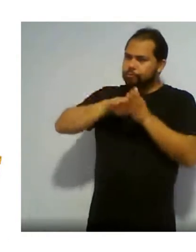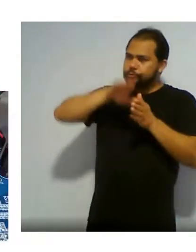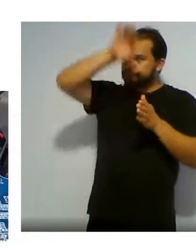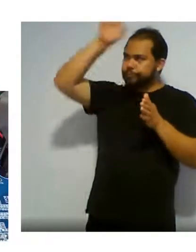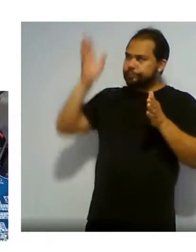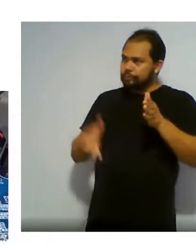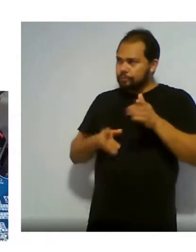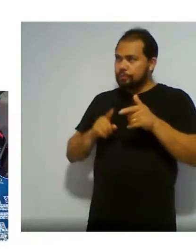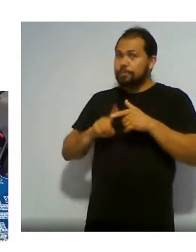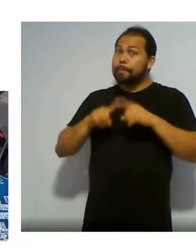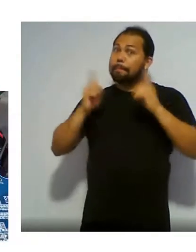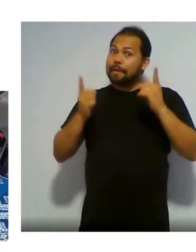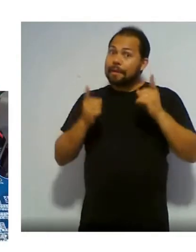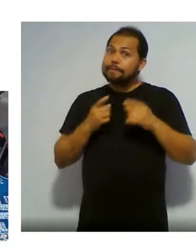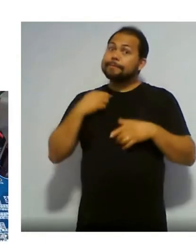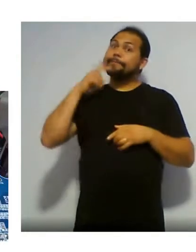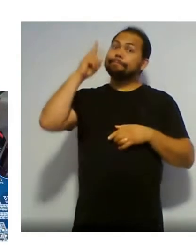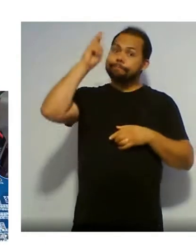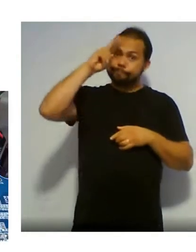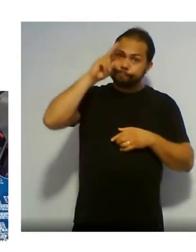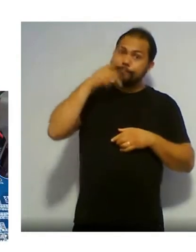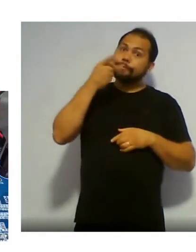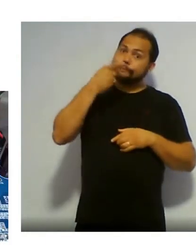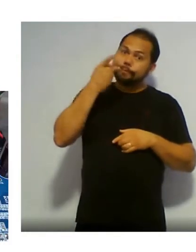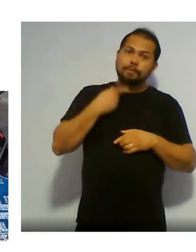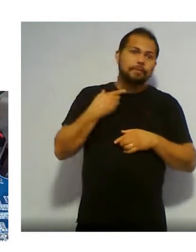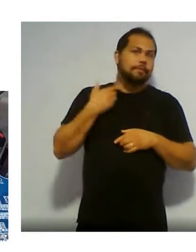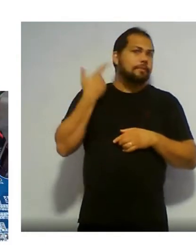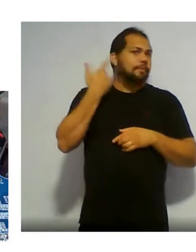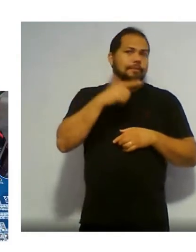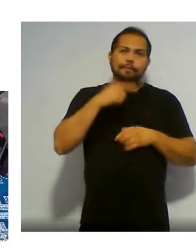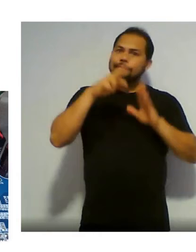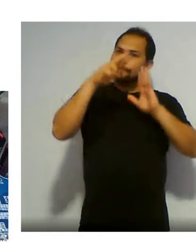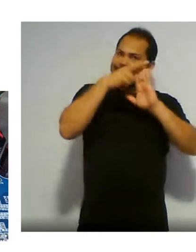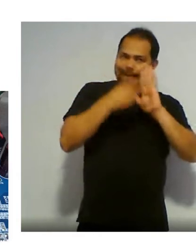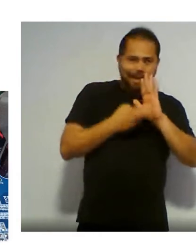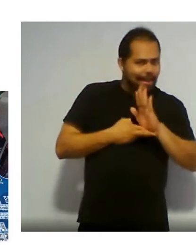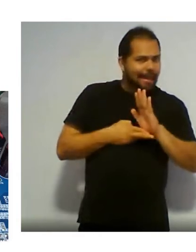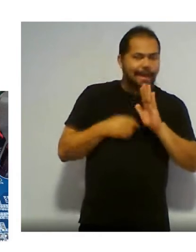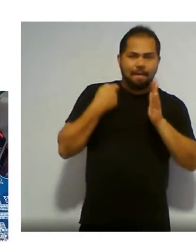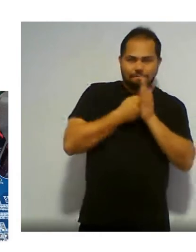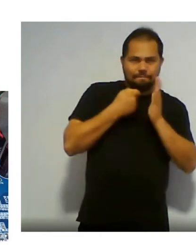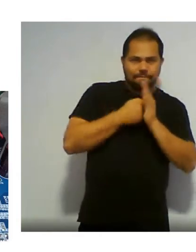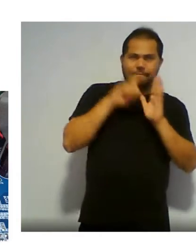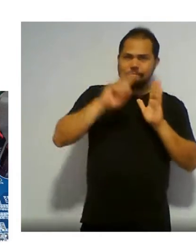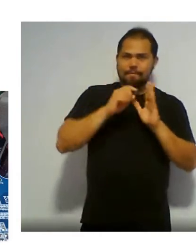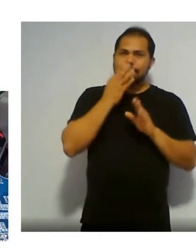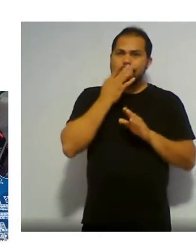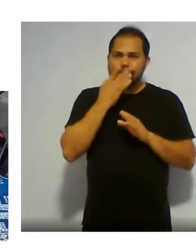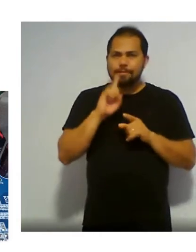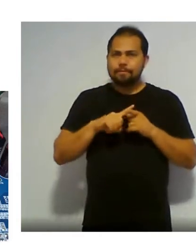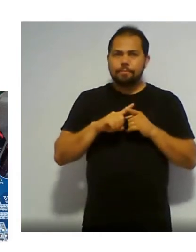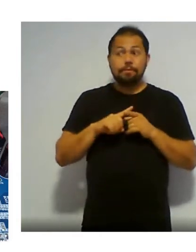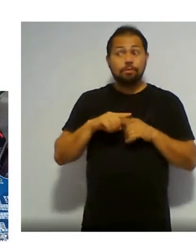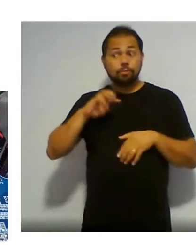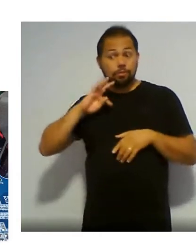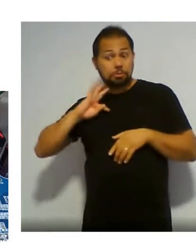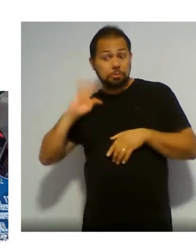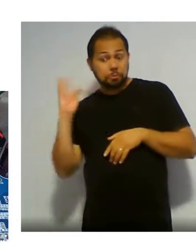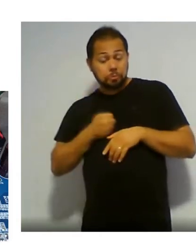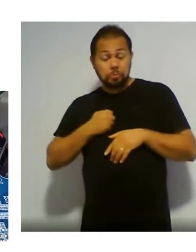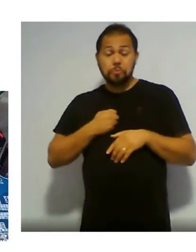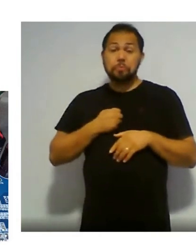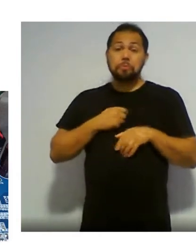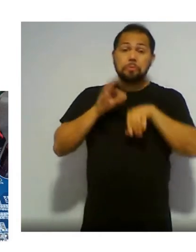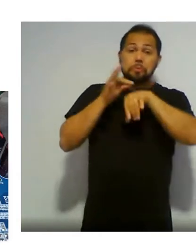regra. Normalmente os fios são todos assim, ó. Eles têm a informação por escrito, né? E tudo na cor preta aqui, com texto em branco. E para saber